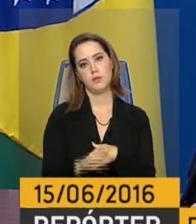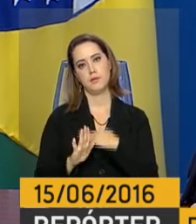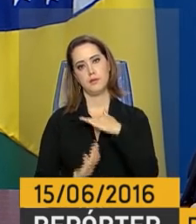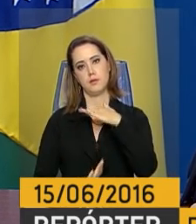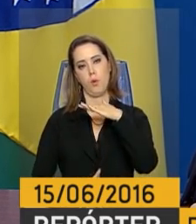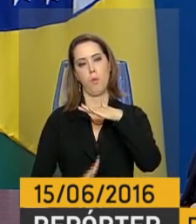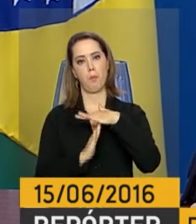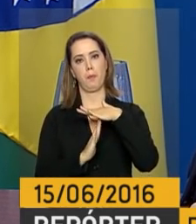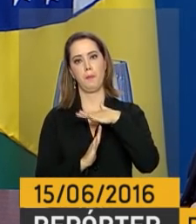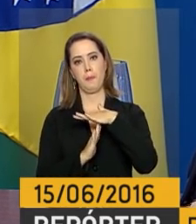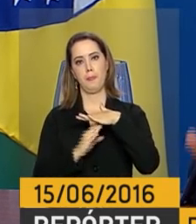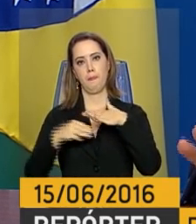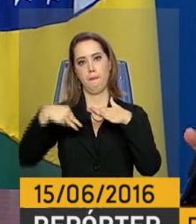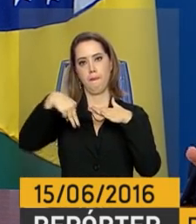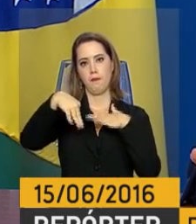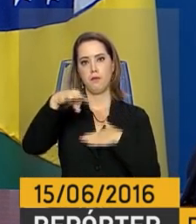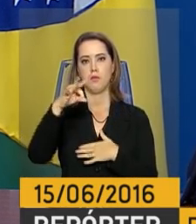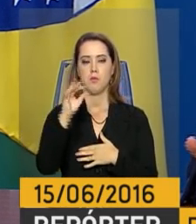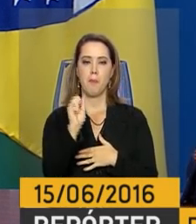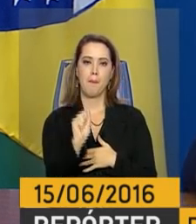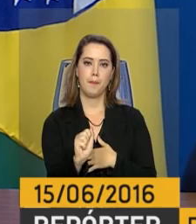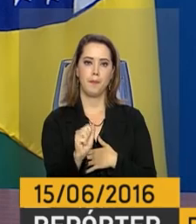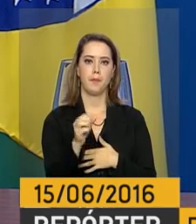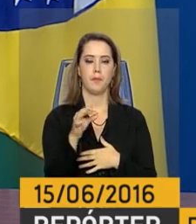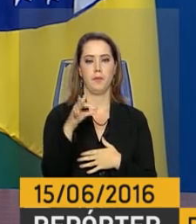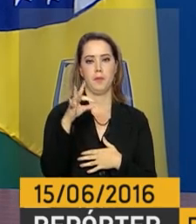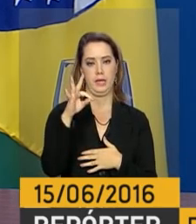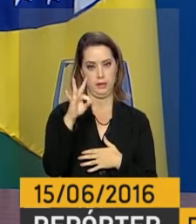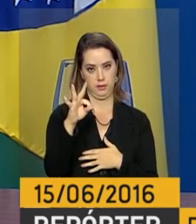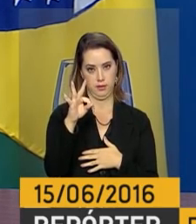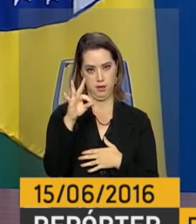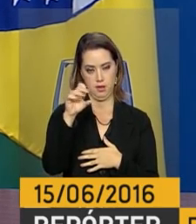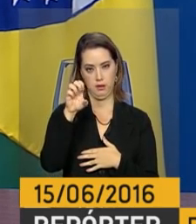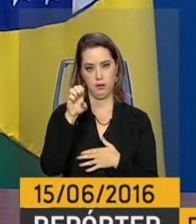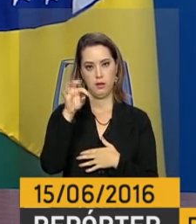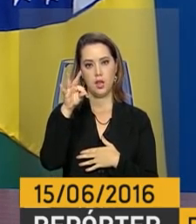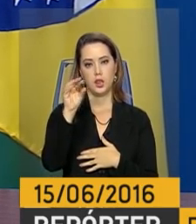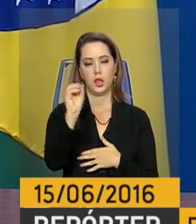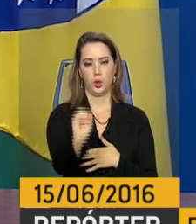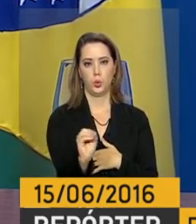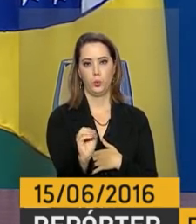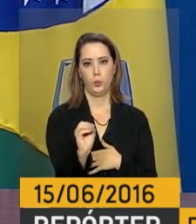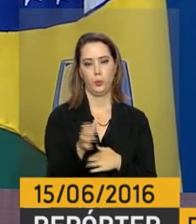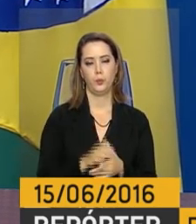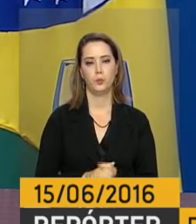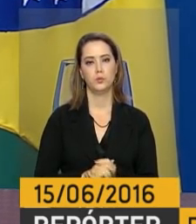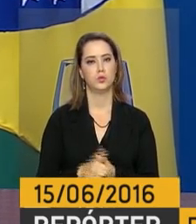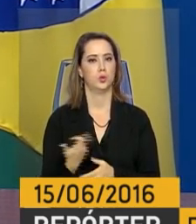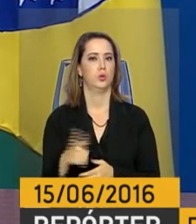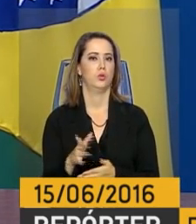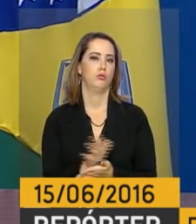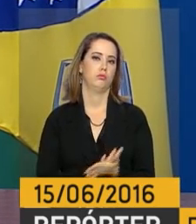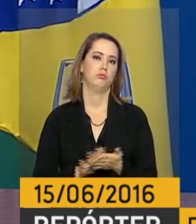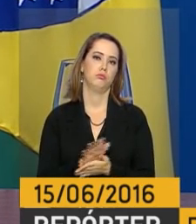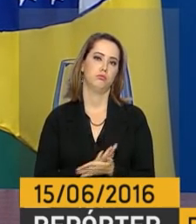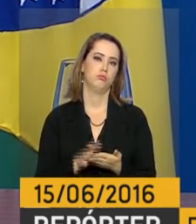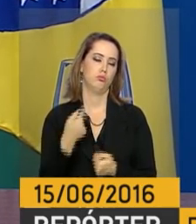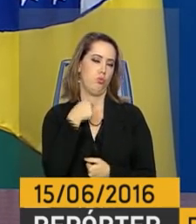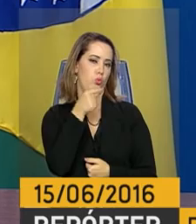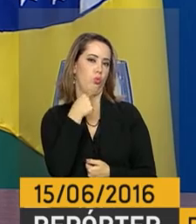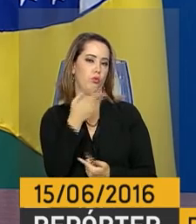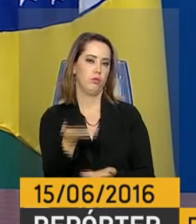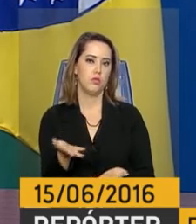da eh do teto. Não há não há nenhuma eh questão em relação a isso. que nós